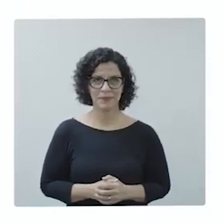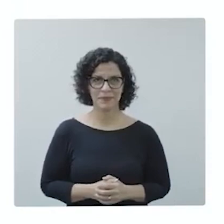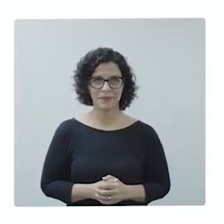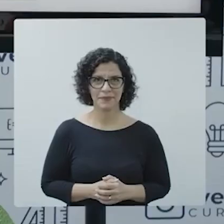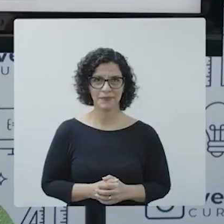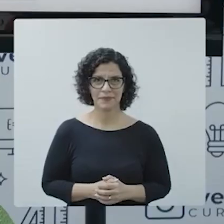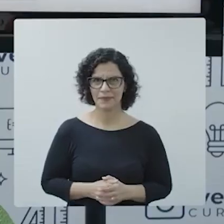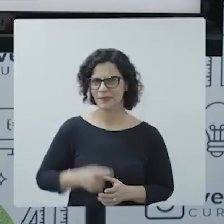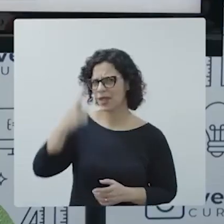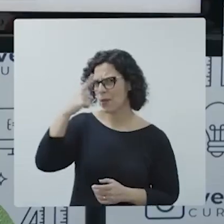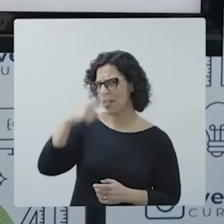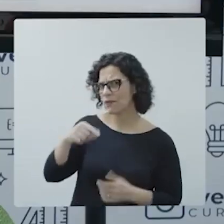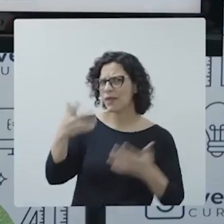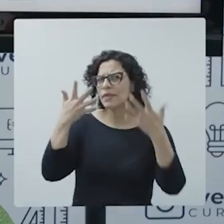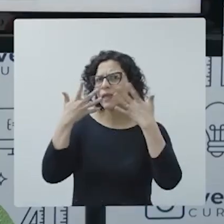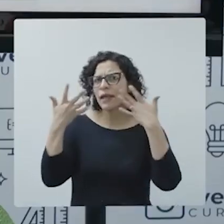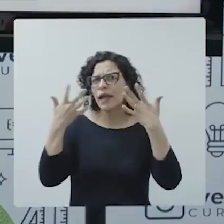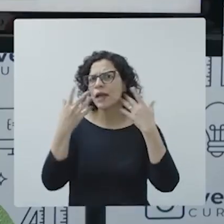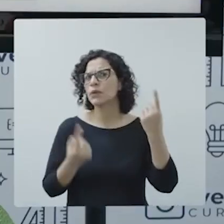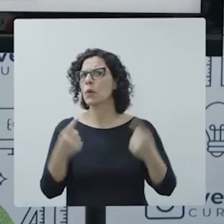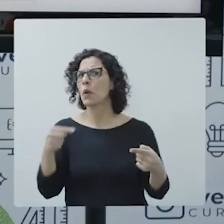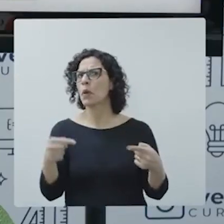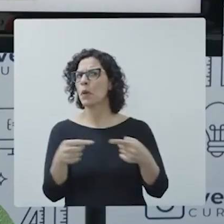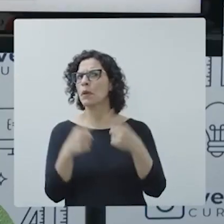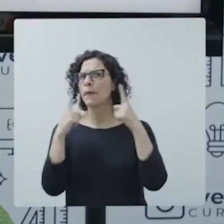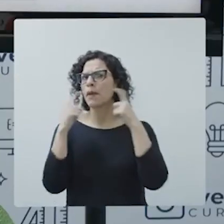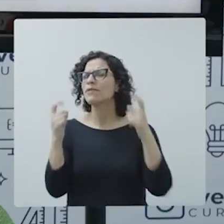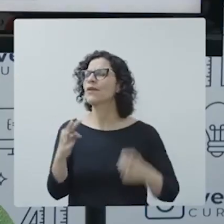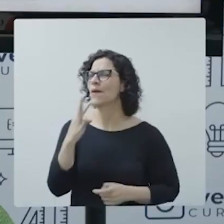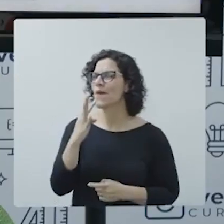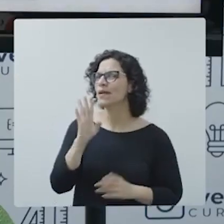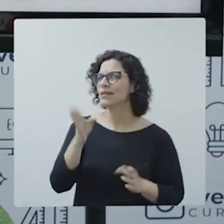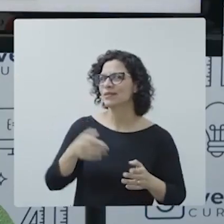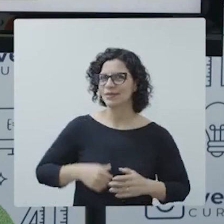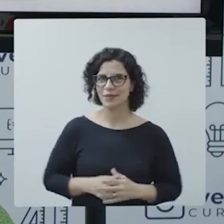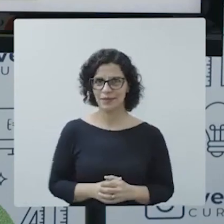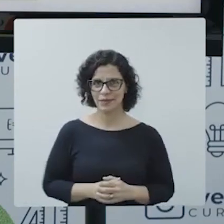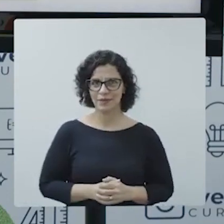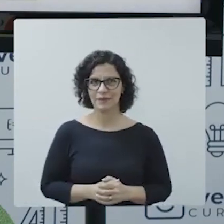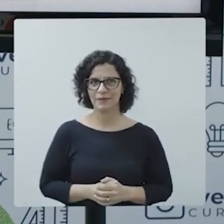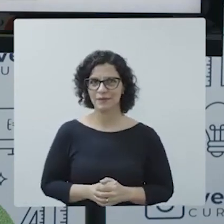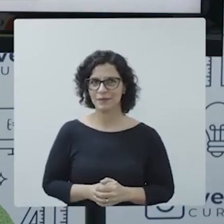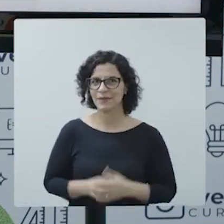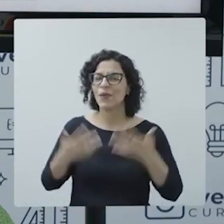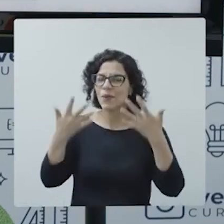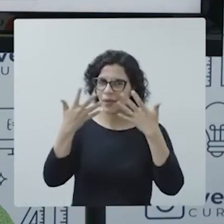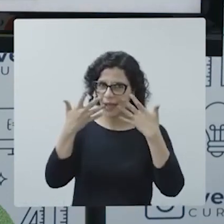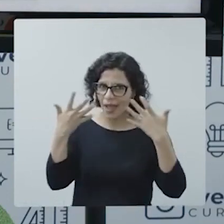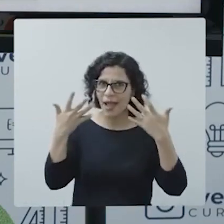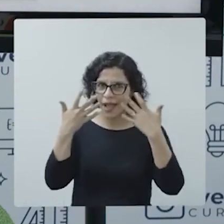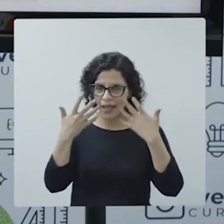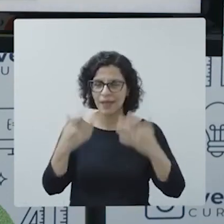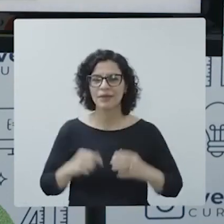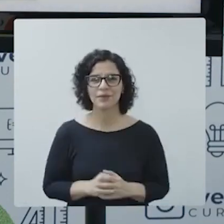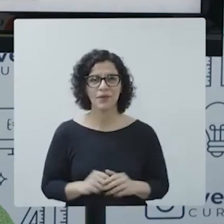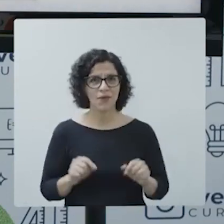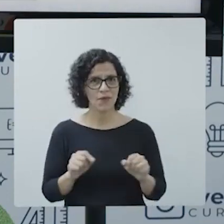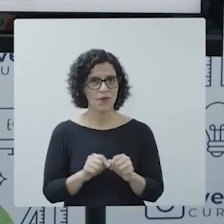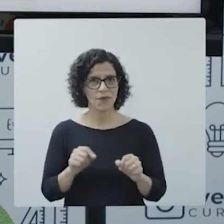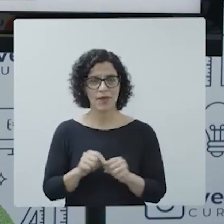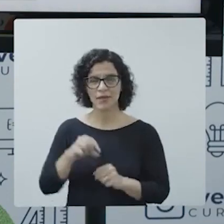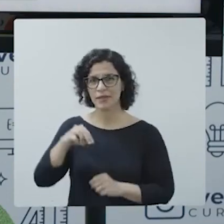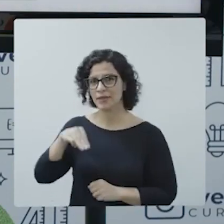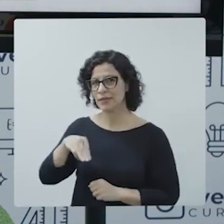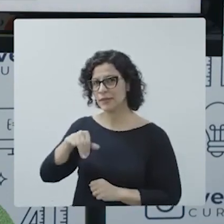É o elefante ou o gato? Esse som você conhece, é o do gato. Você tem